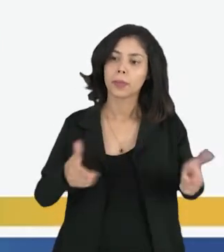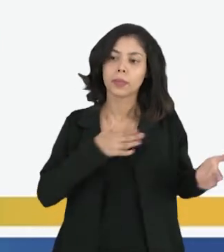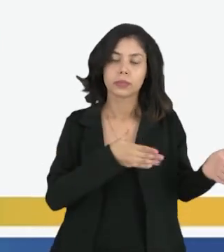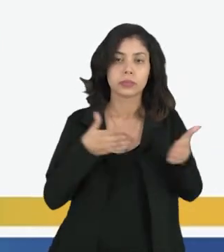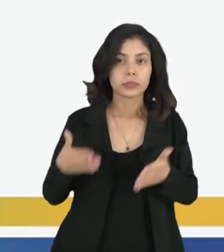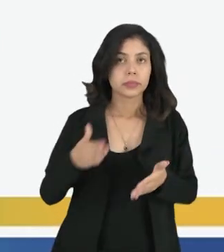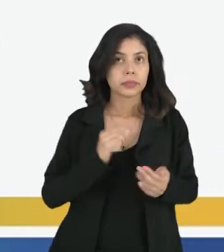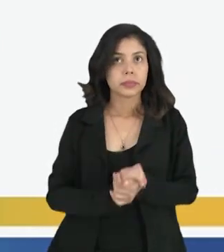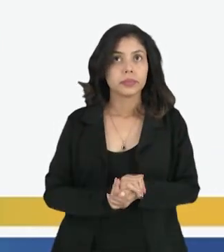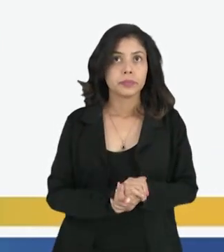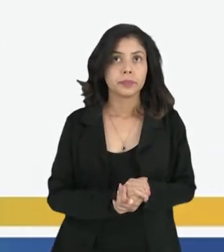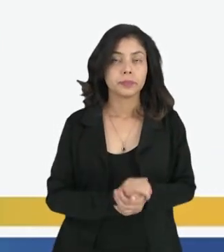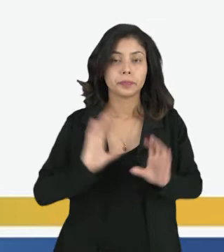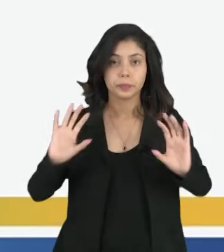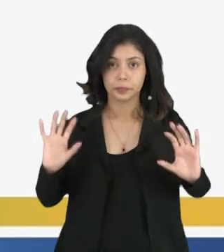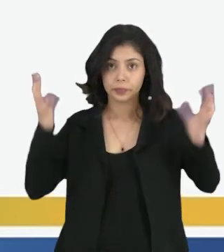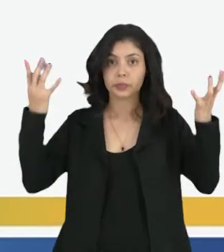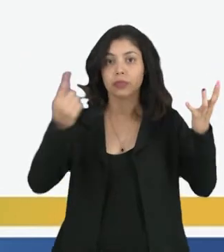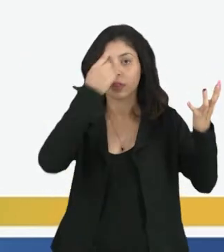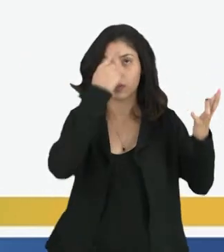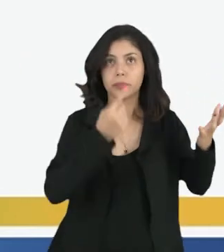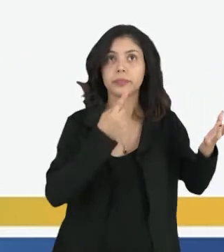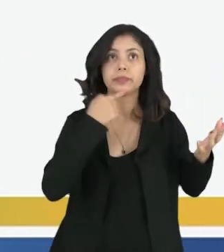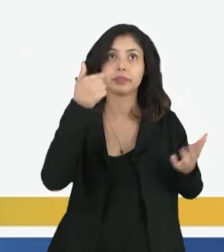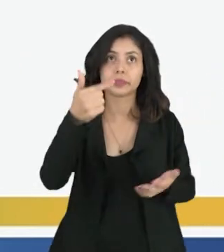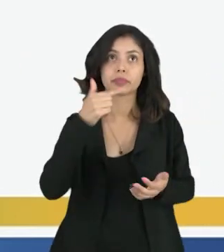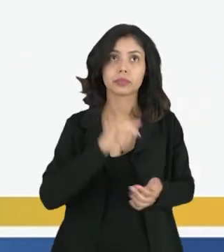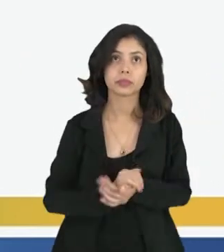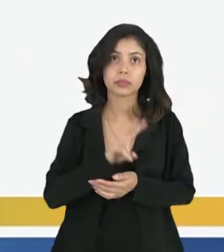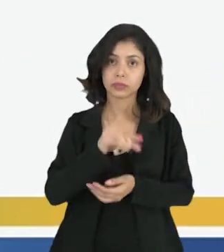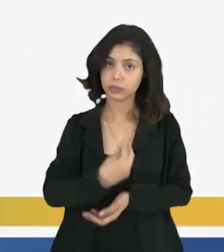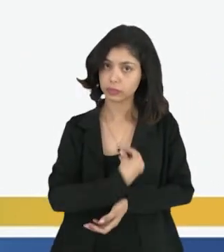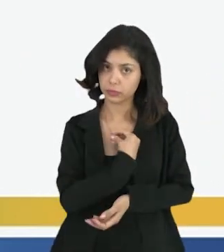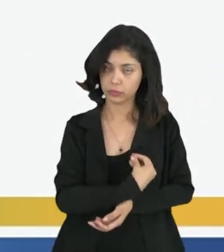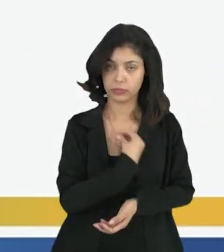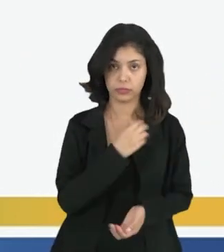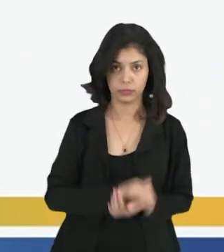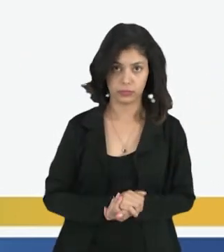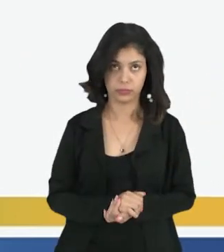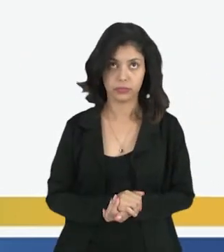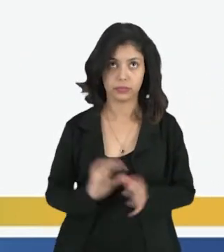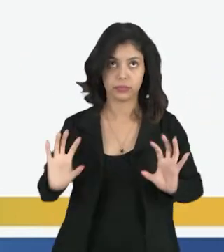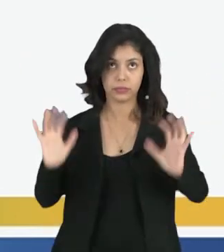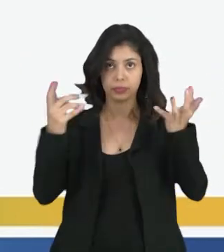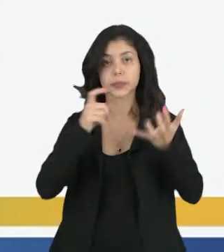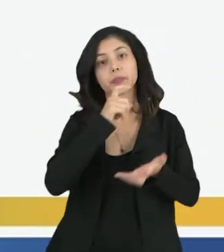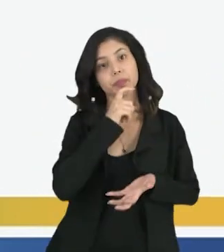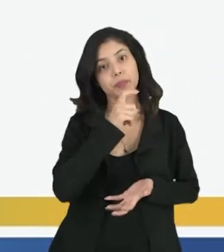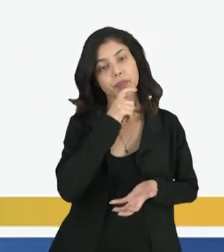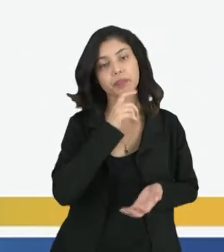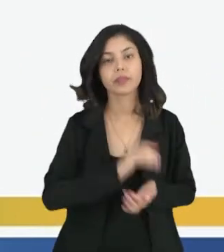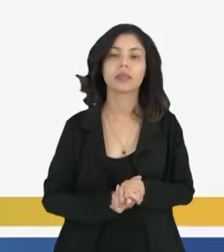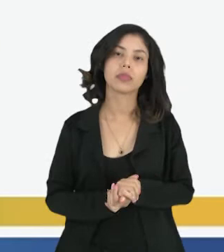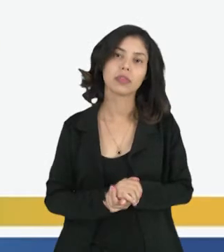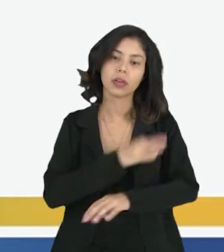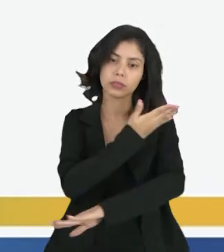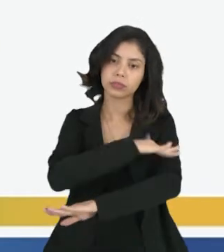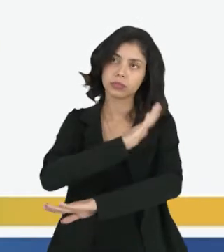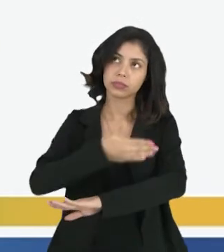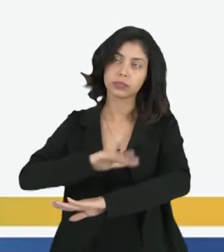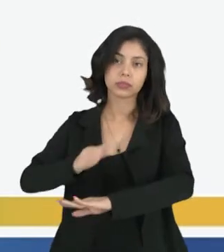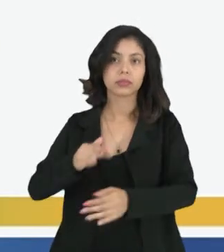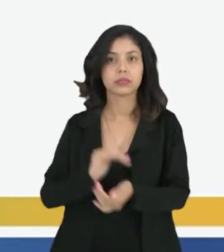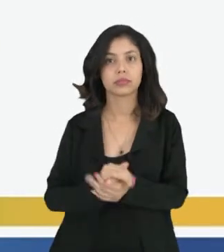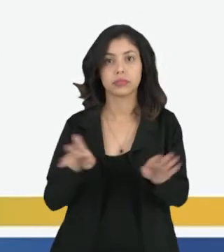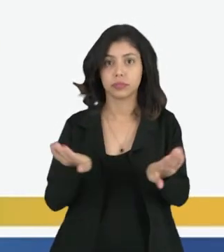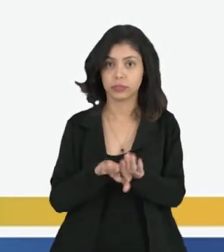aí. Na parte do clima, figura número 2, você vai ter a presença do clima frio, do frio de montanha e o